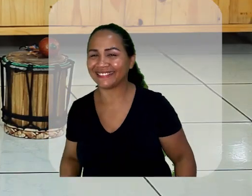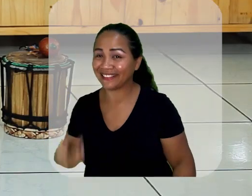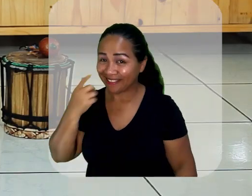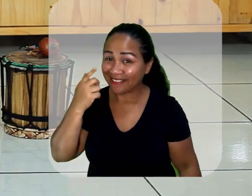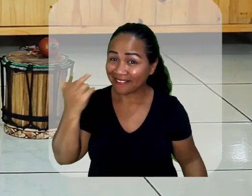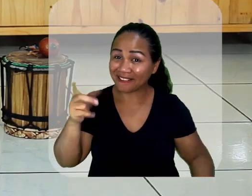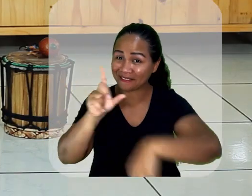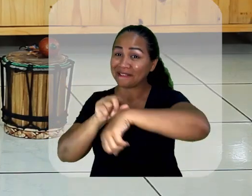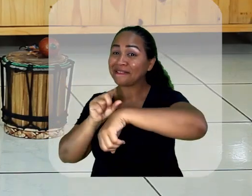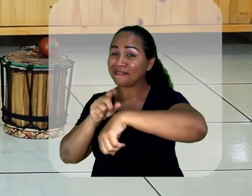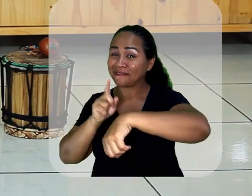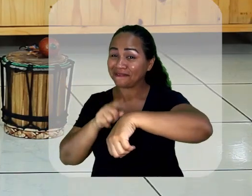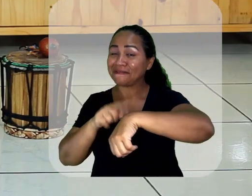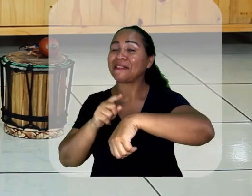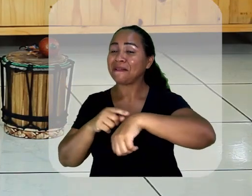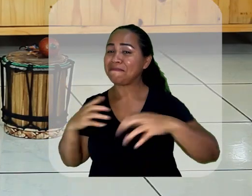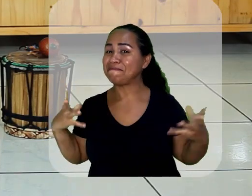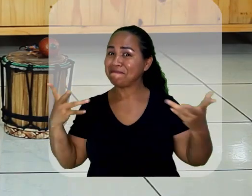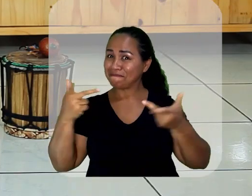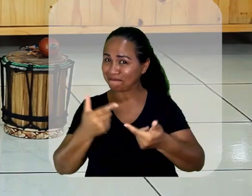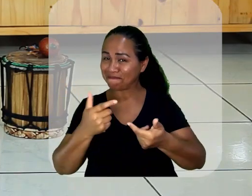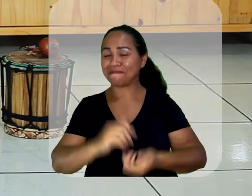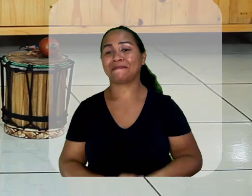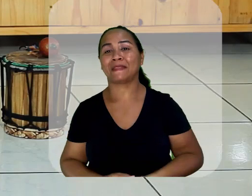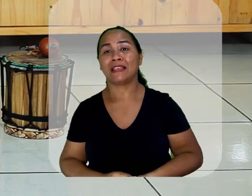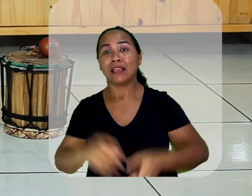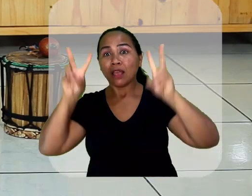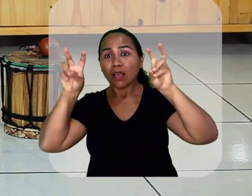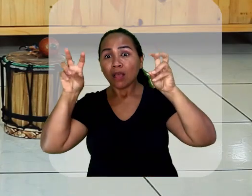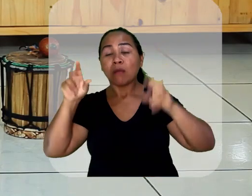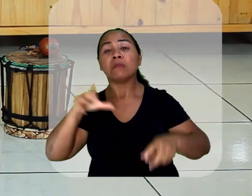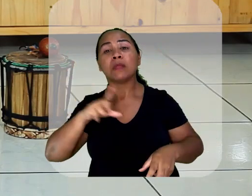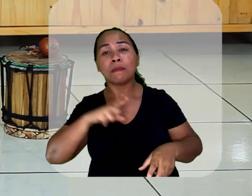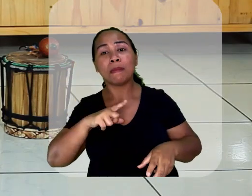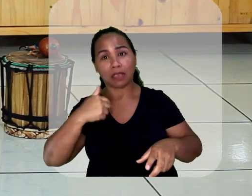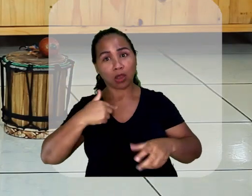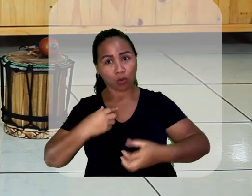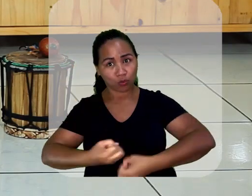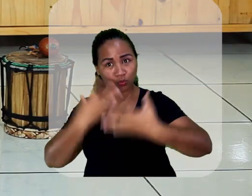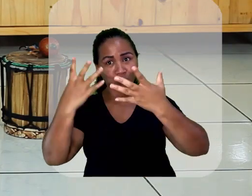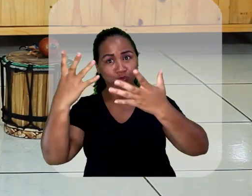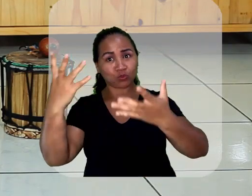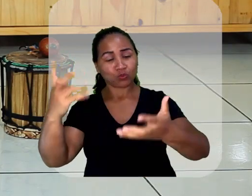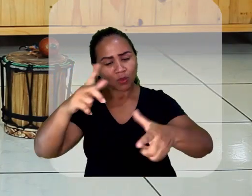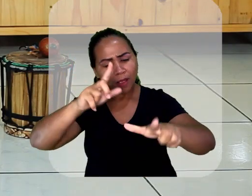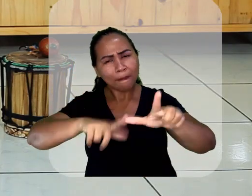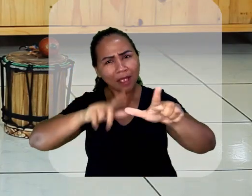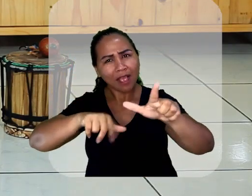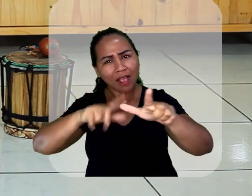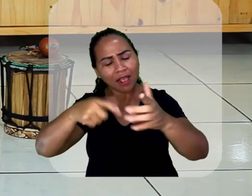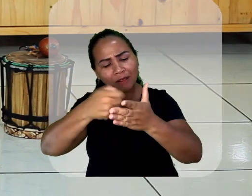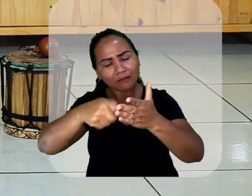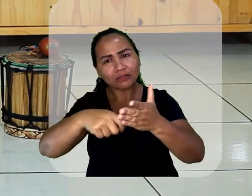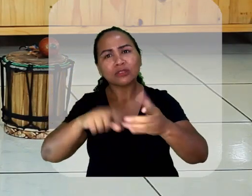E é o tempo, que delícia, que maravilha. Bom, tem um outro aqui também, tempos de pandemia, que eu chamei de